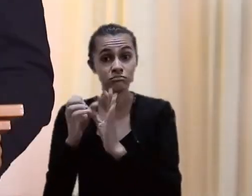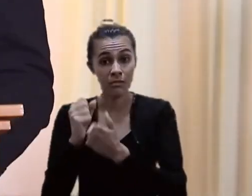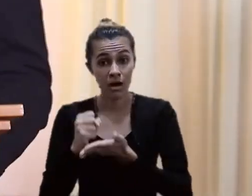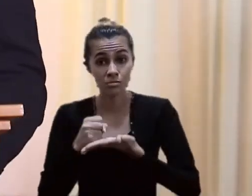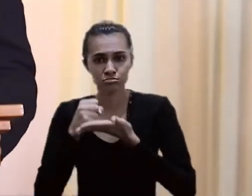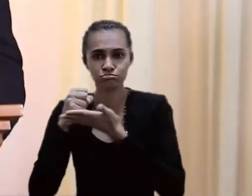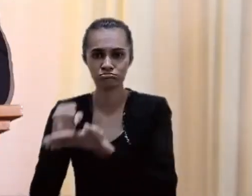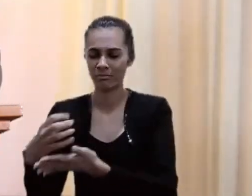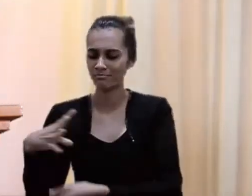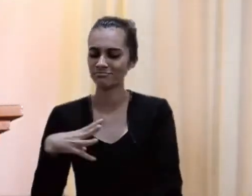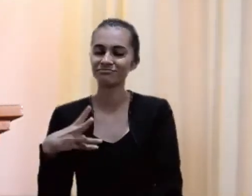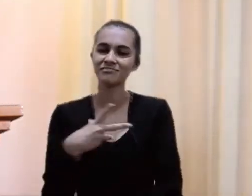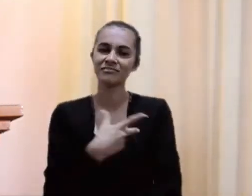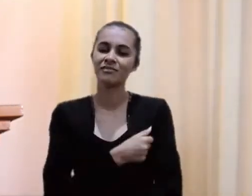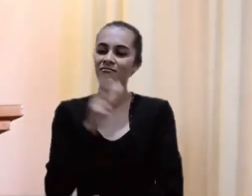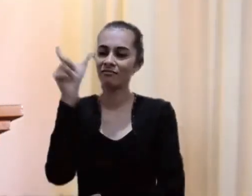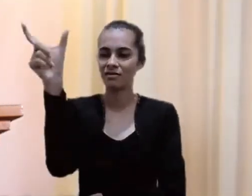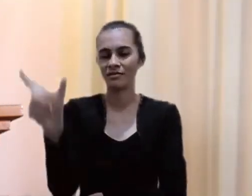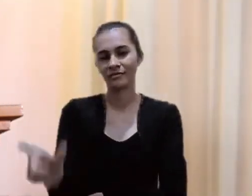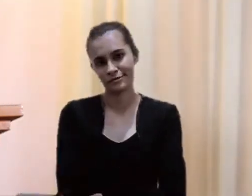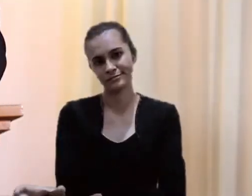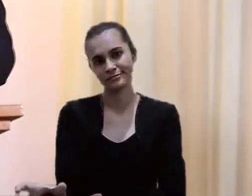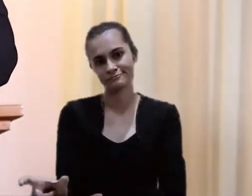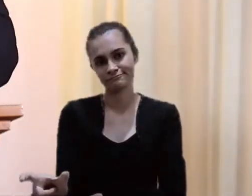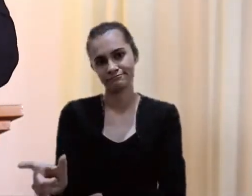almas. Serviço Cristão, página 72.